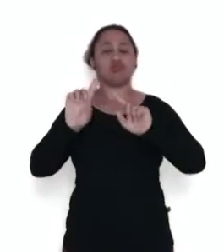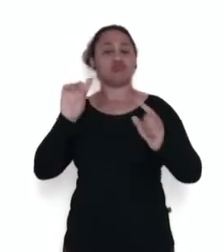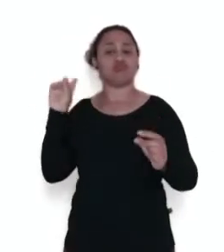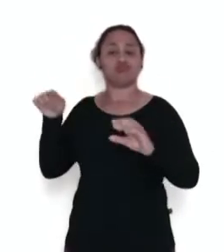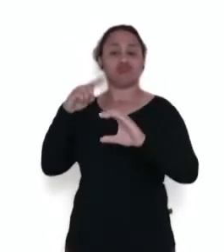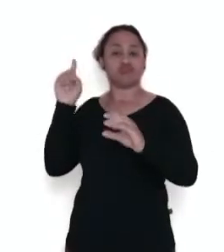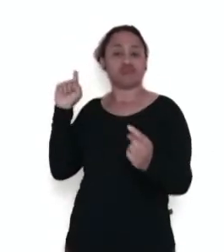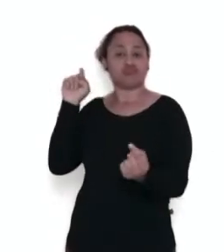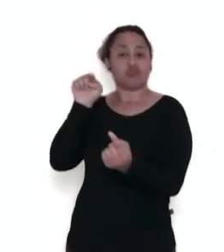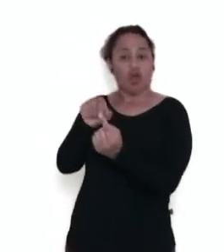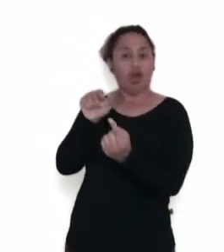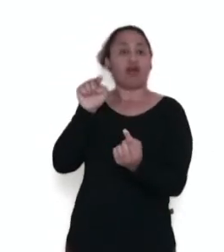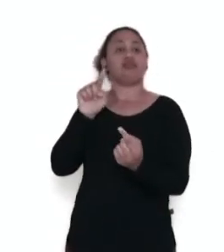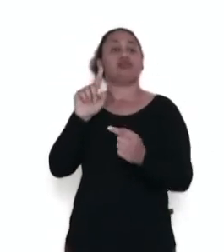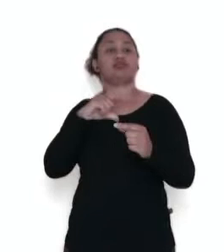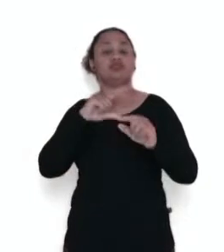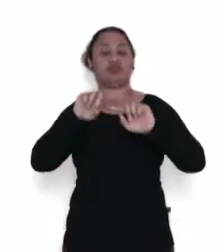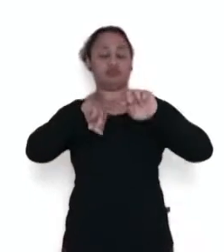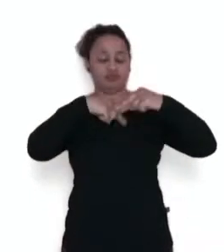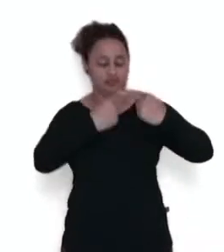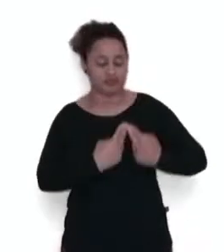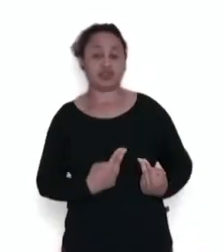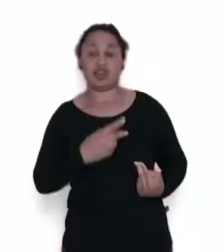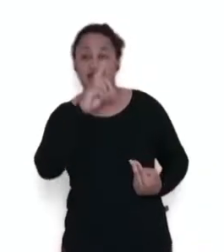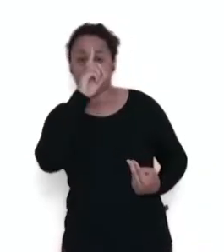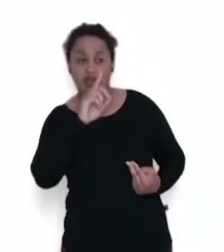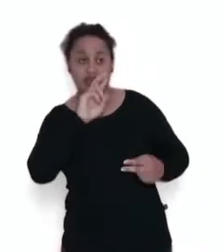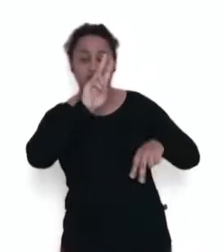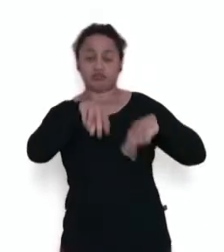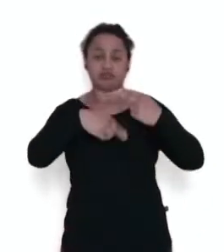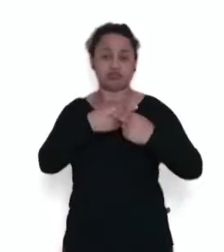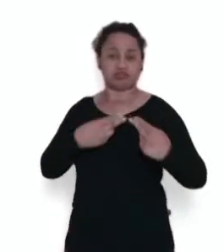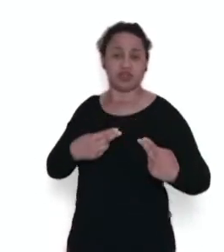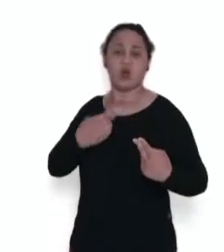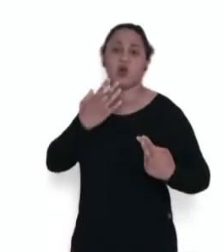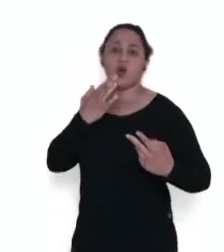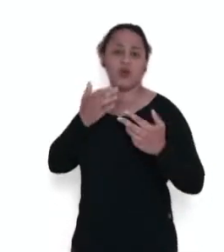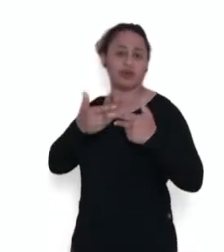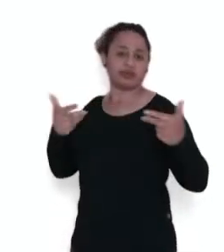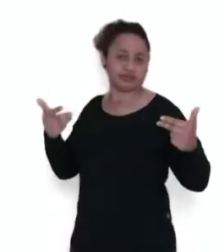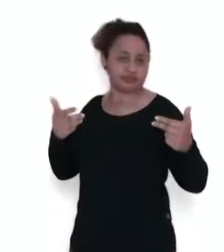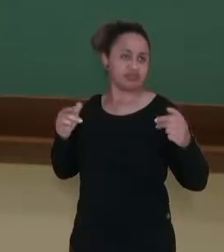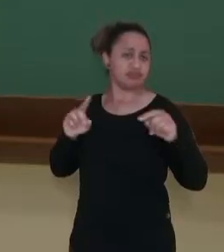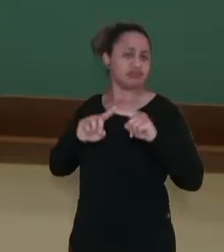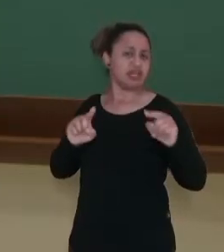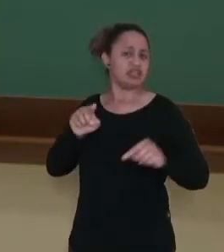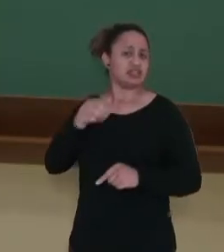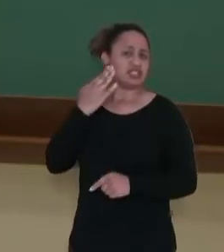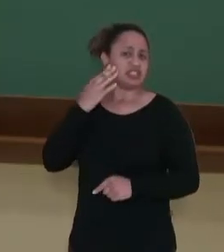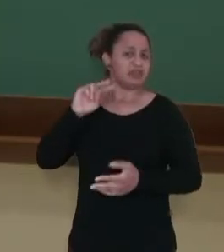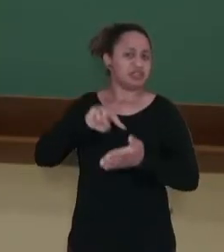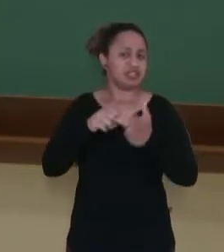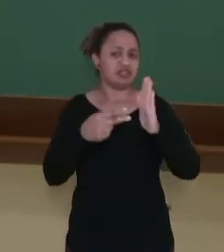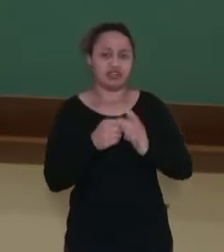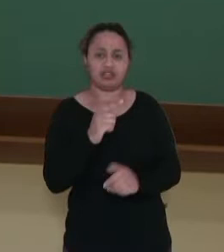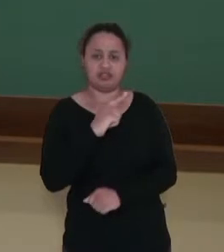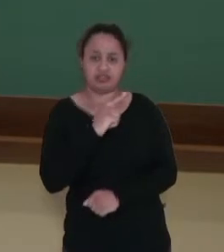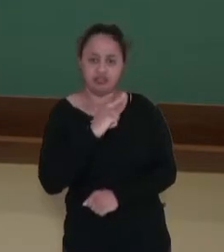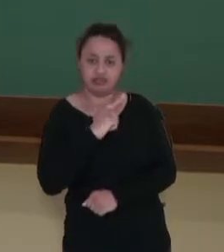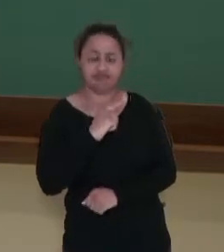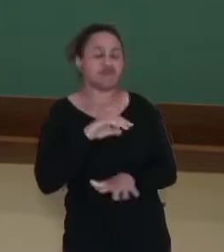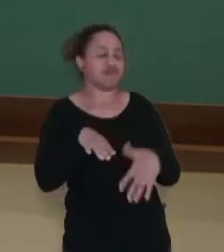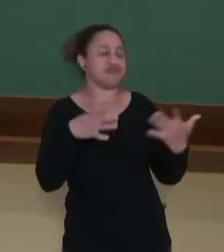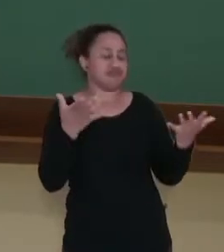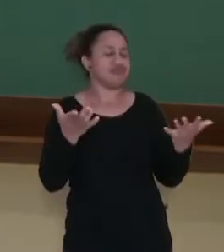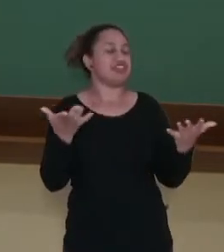alvo, uma fita amarela, uma fita com quebra-cabeças ali colorida. Mas você sabe o que significa? Então vamos